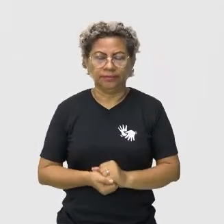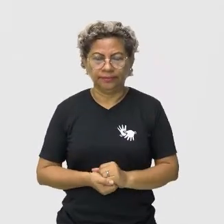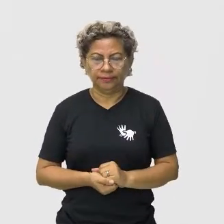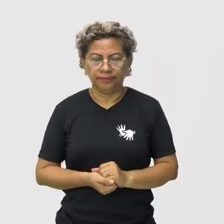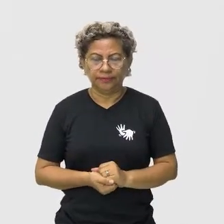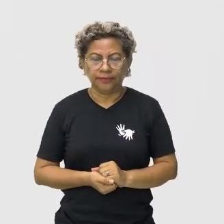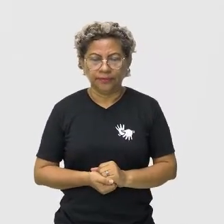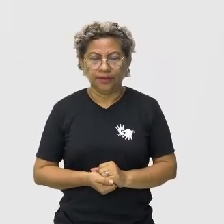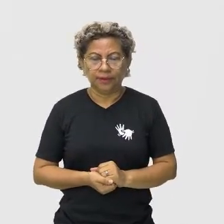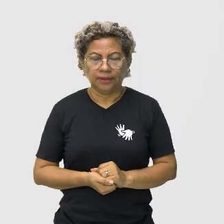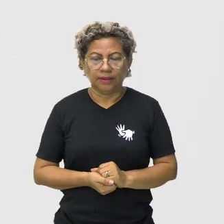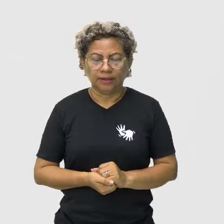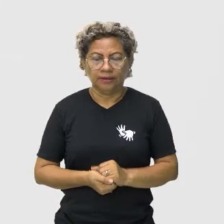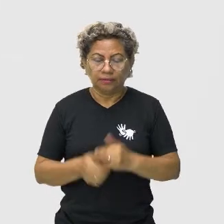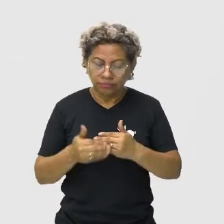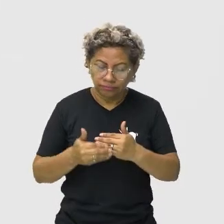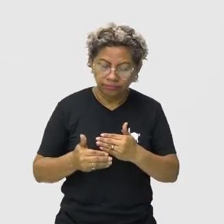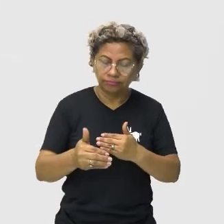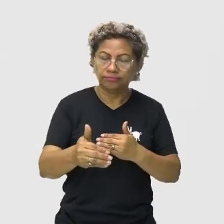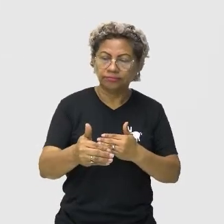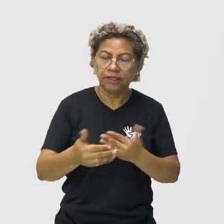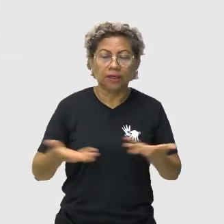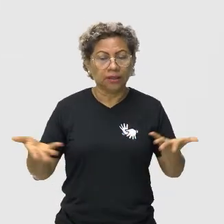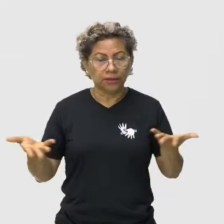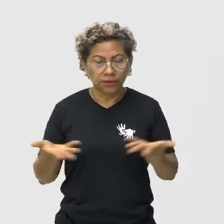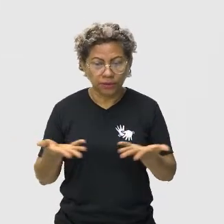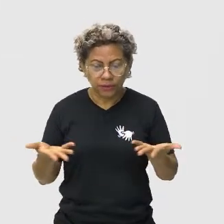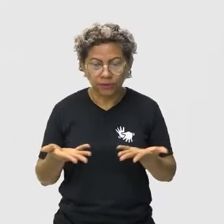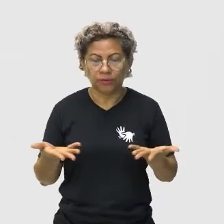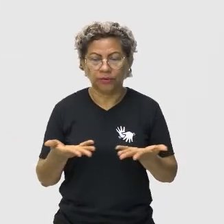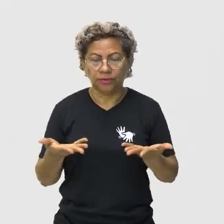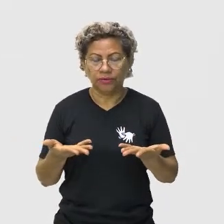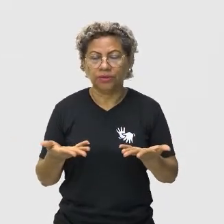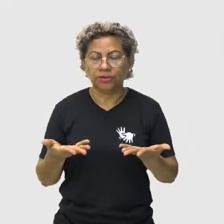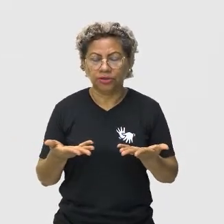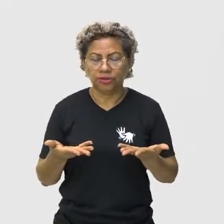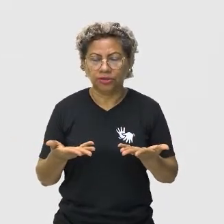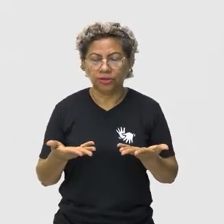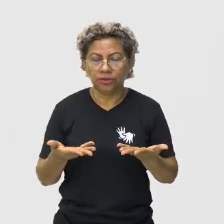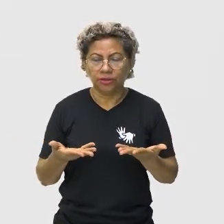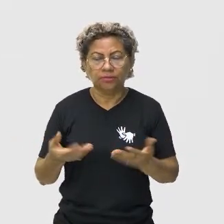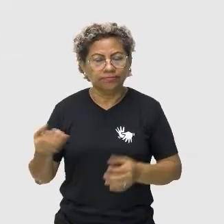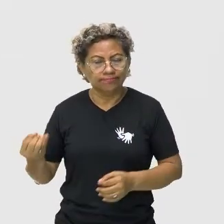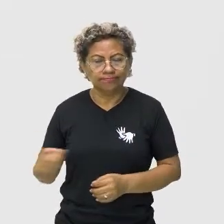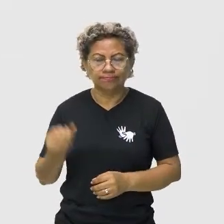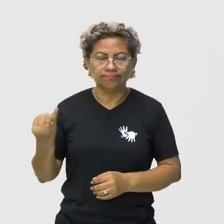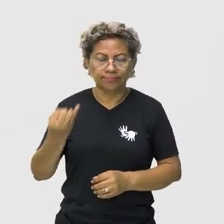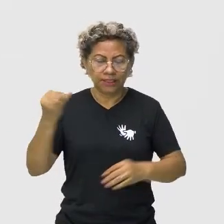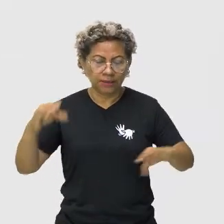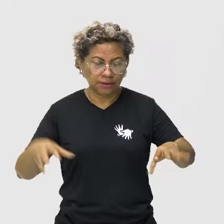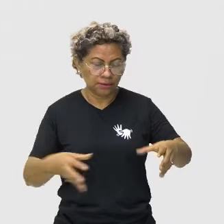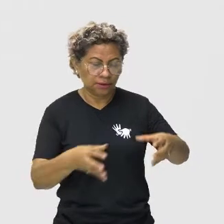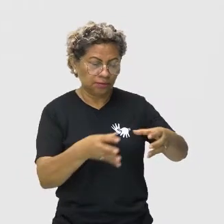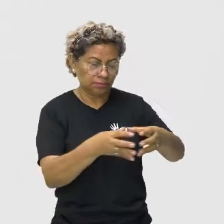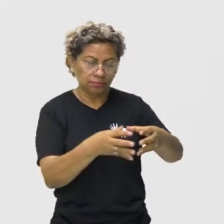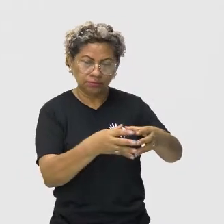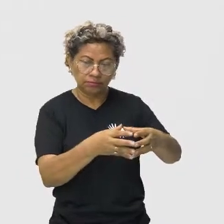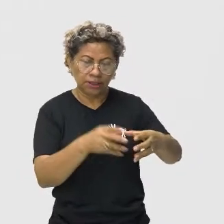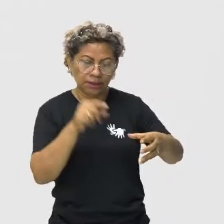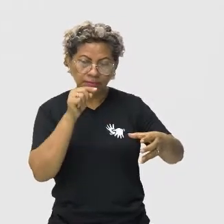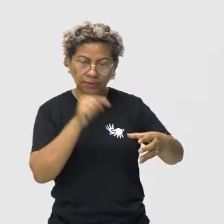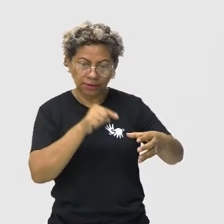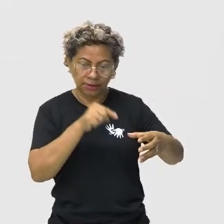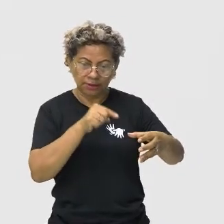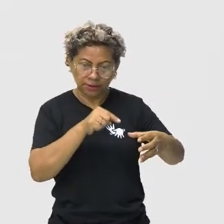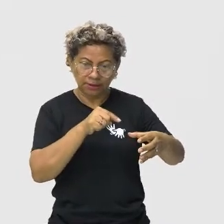estágio, até então, até nos dias de hoje, vai ser o estágio mais avançado de um bloco econômico até o